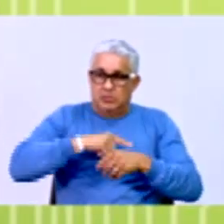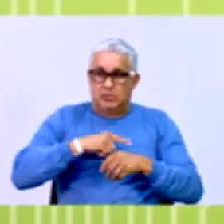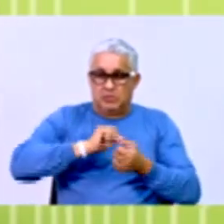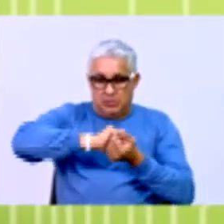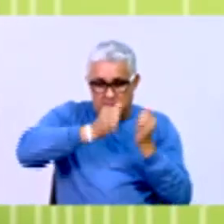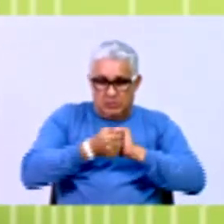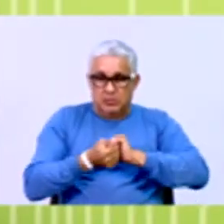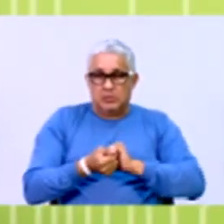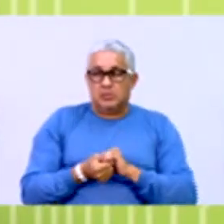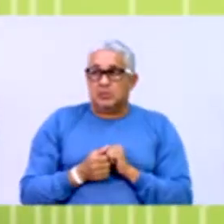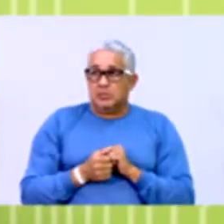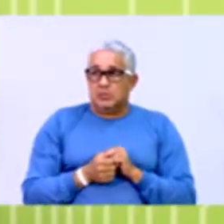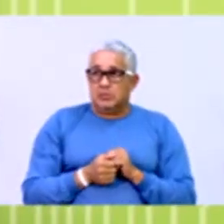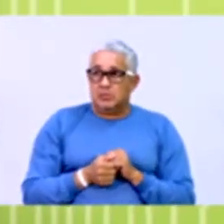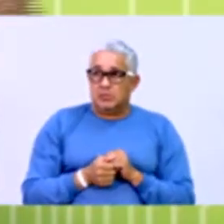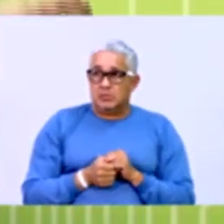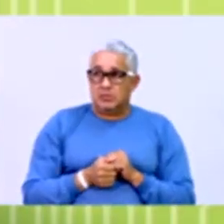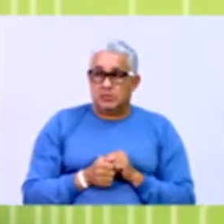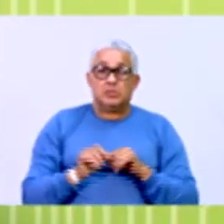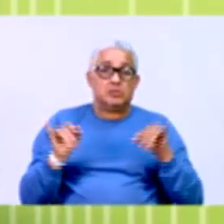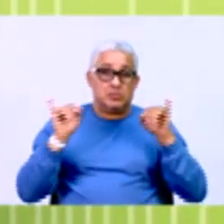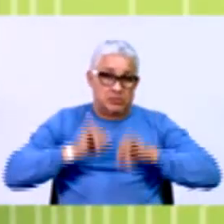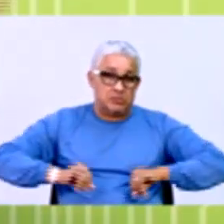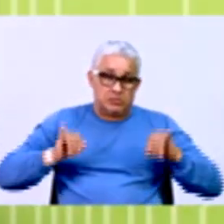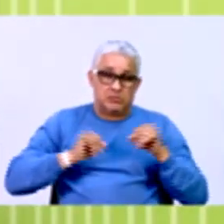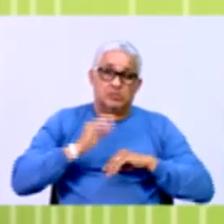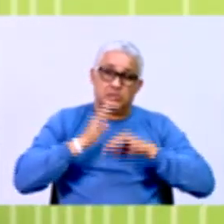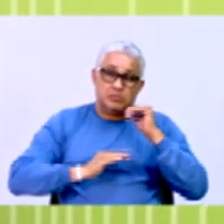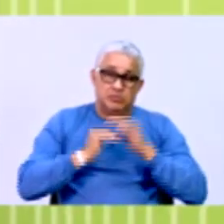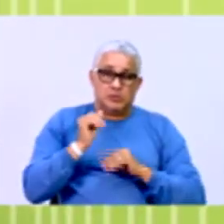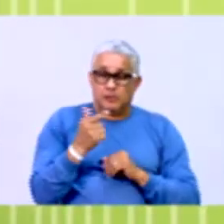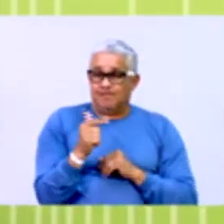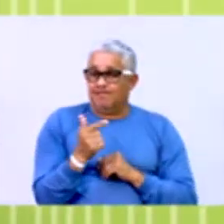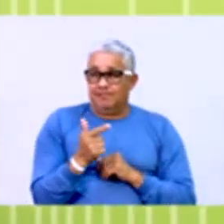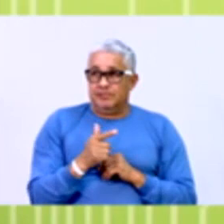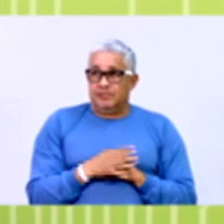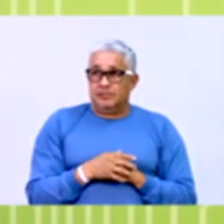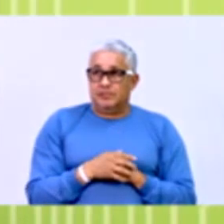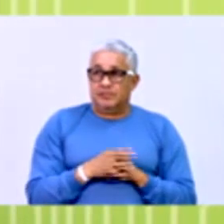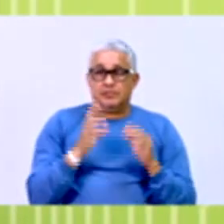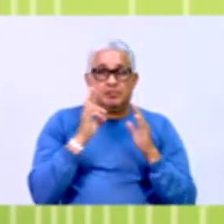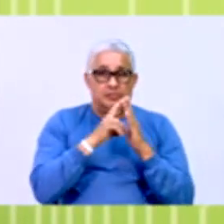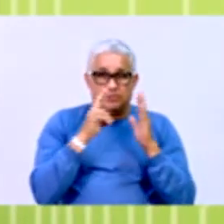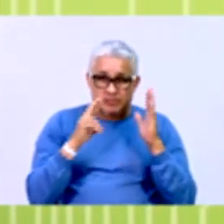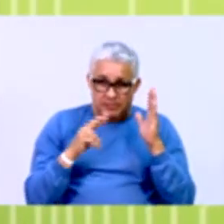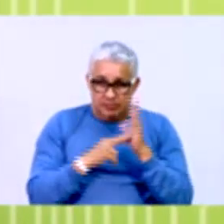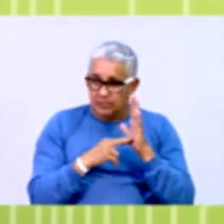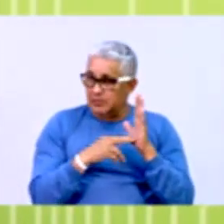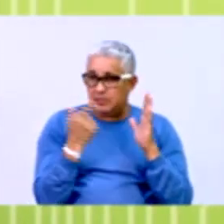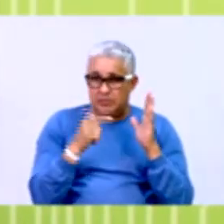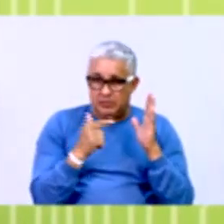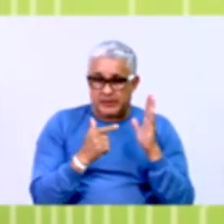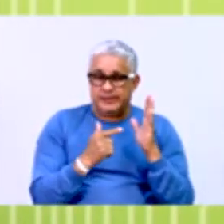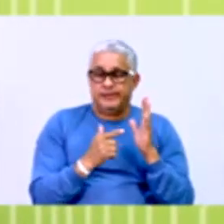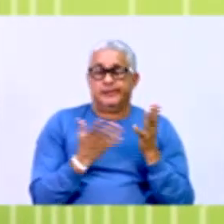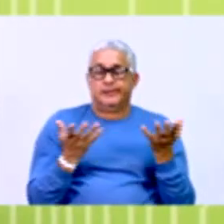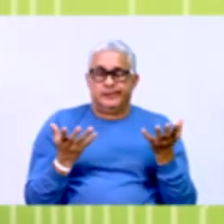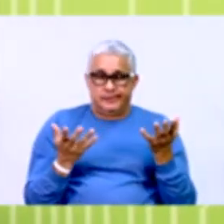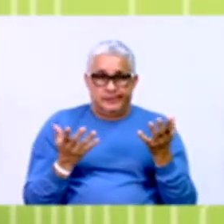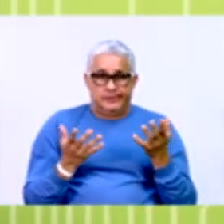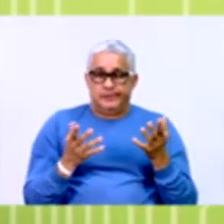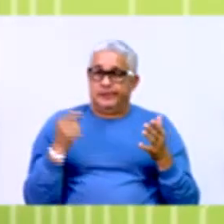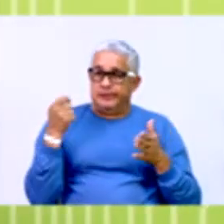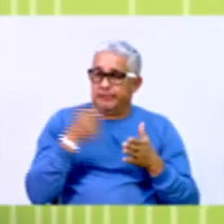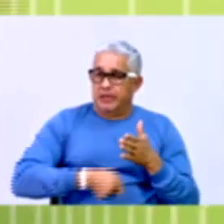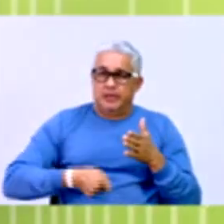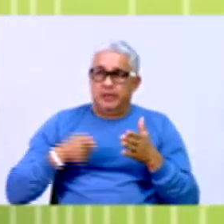né? Assim, a informática é uma profissão que não está ainda regulamentada, né? É uma briga aí longa aí